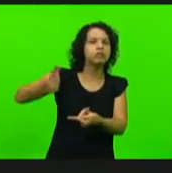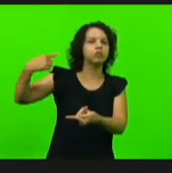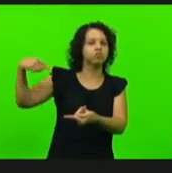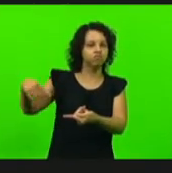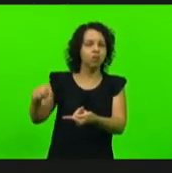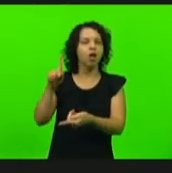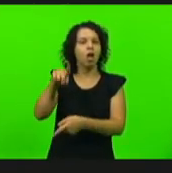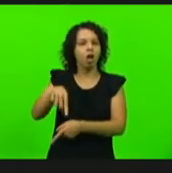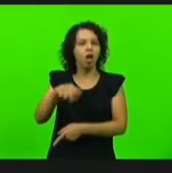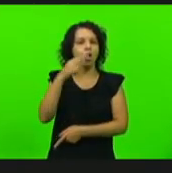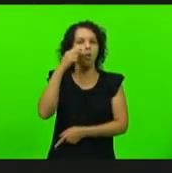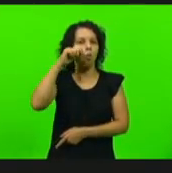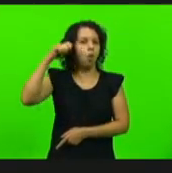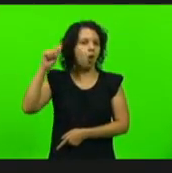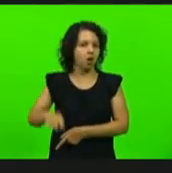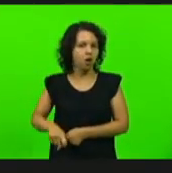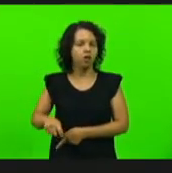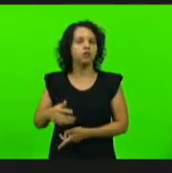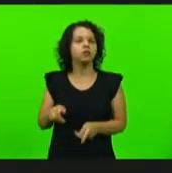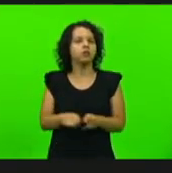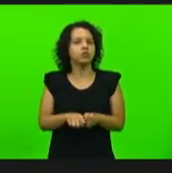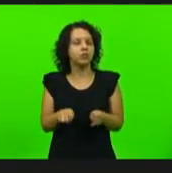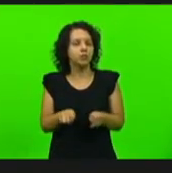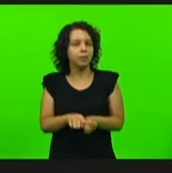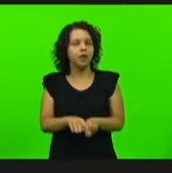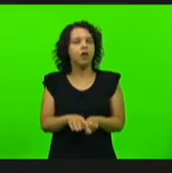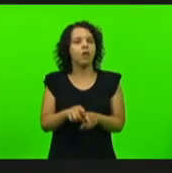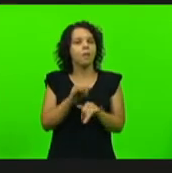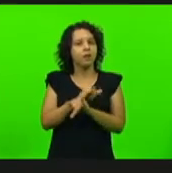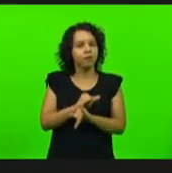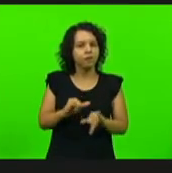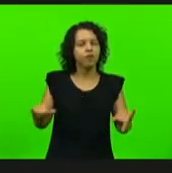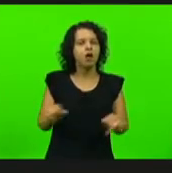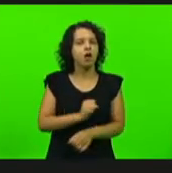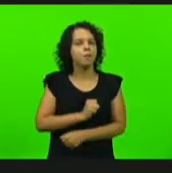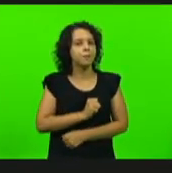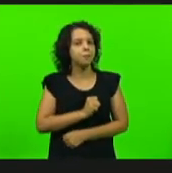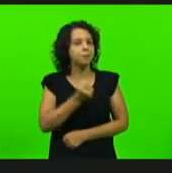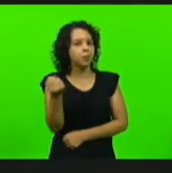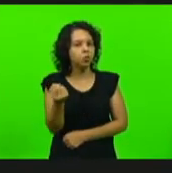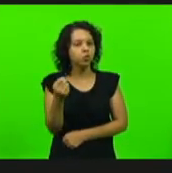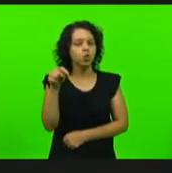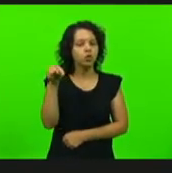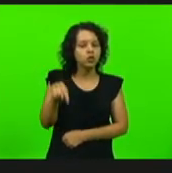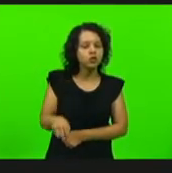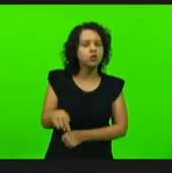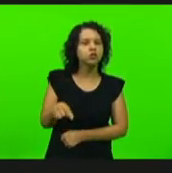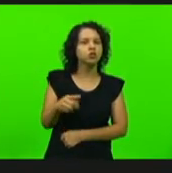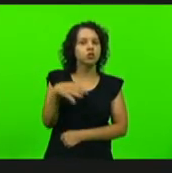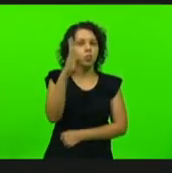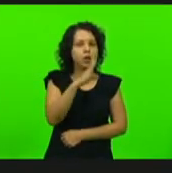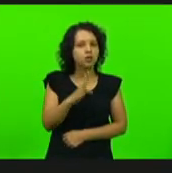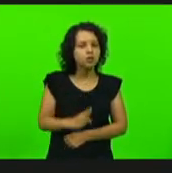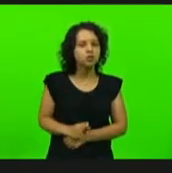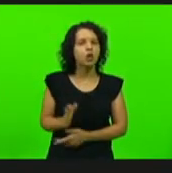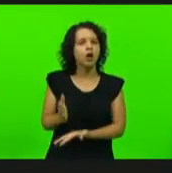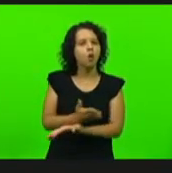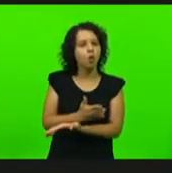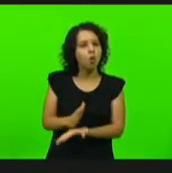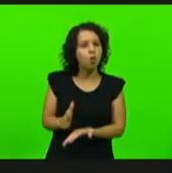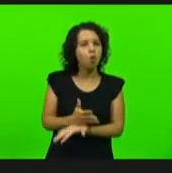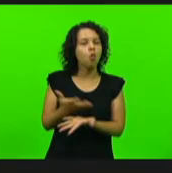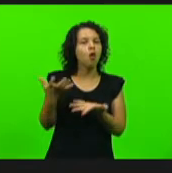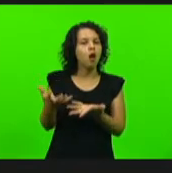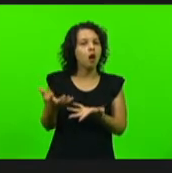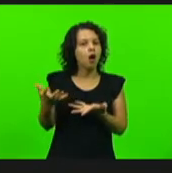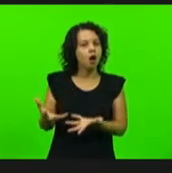quero deixar aqui minha manifestação, primeiro, de repúdio àqueles que no Brasil, infelizmente, tentam fazer o